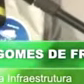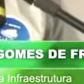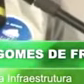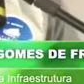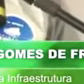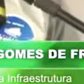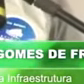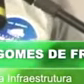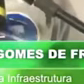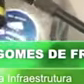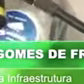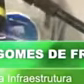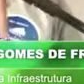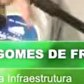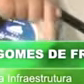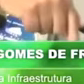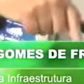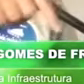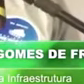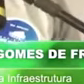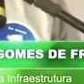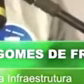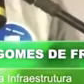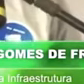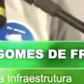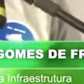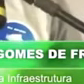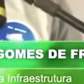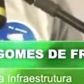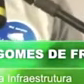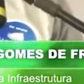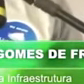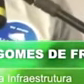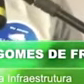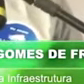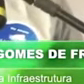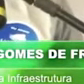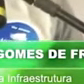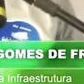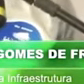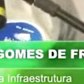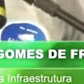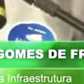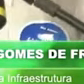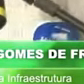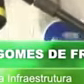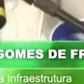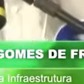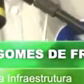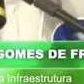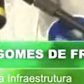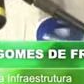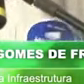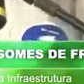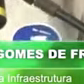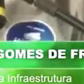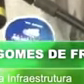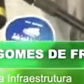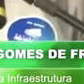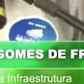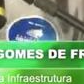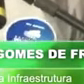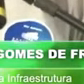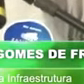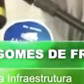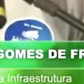em outros países que serão nossos concorrentes no mercado internacional a gente vai ver máquinas sendo